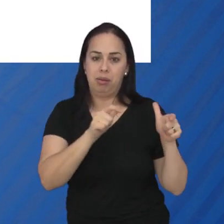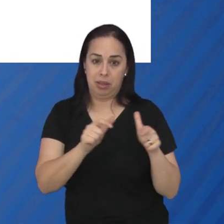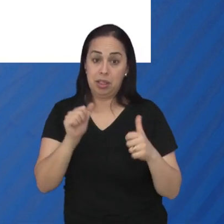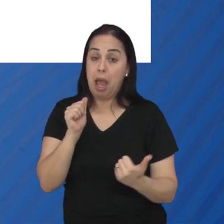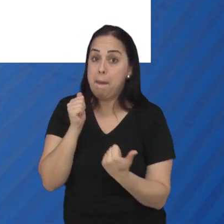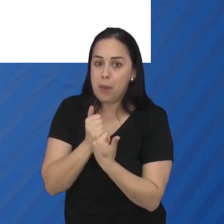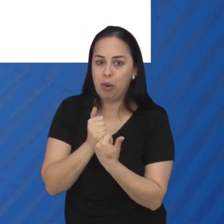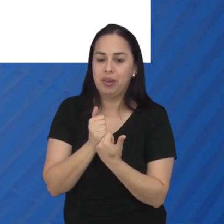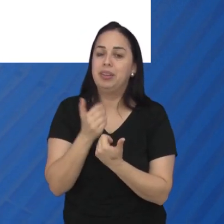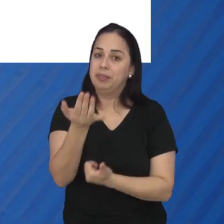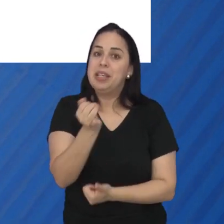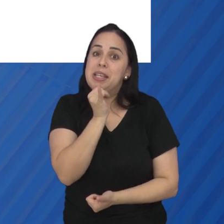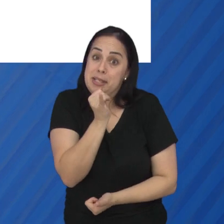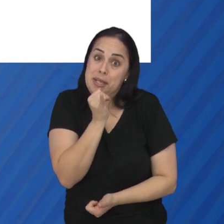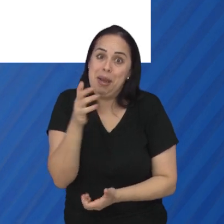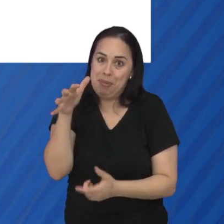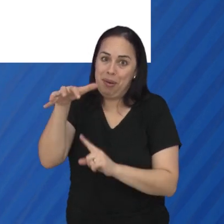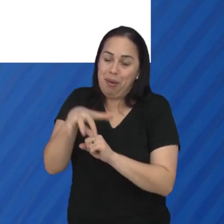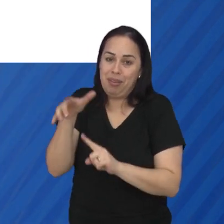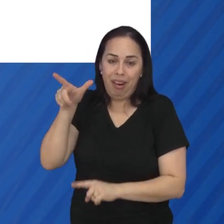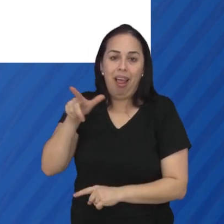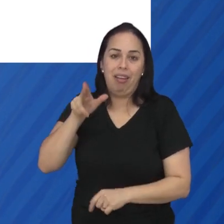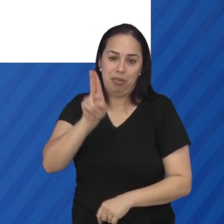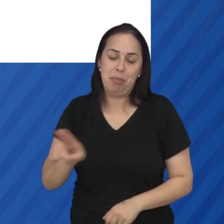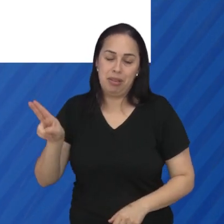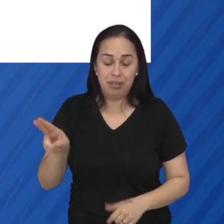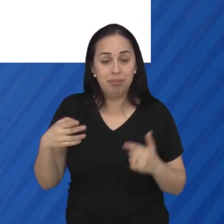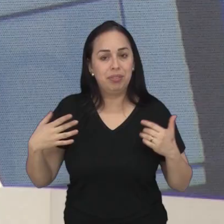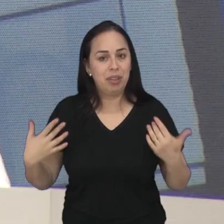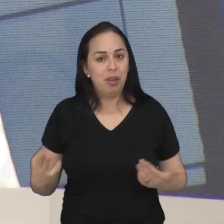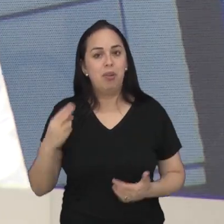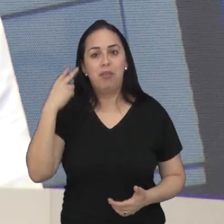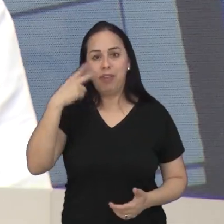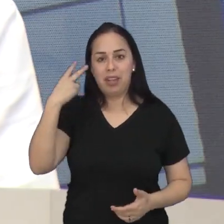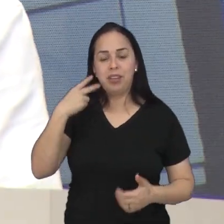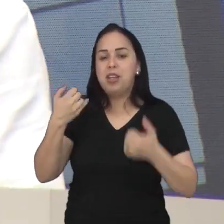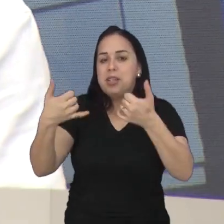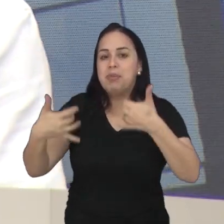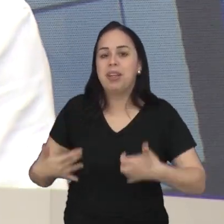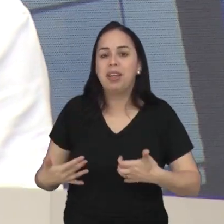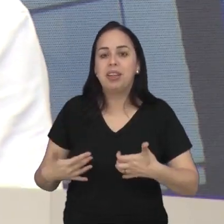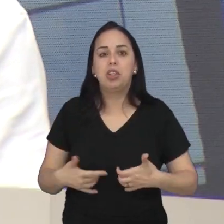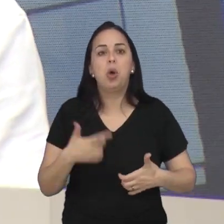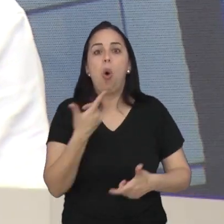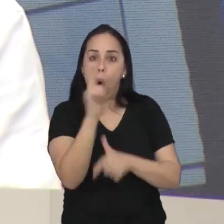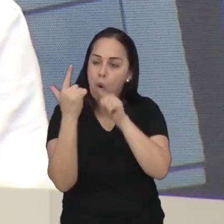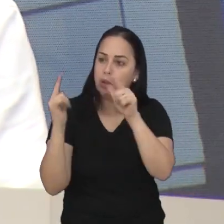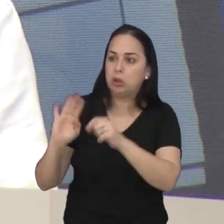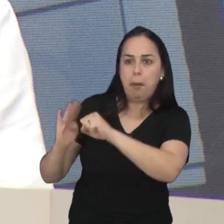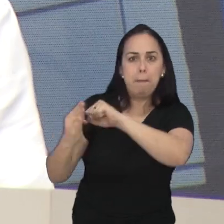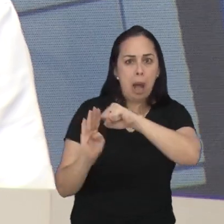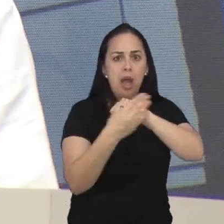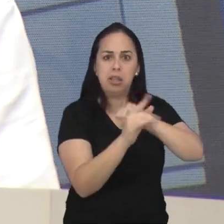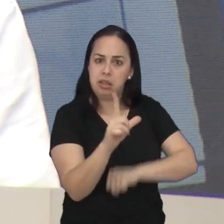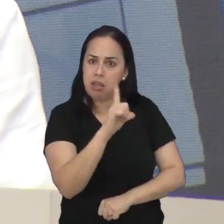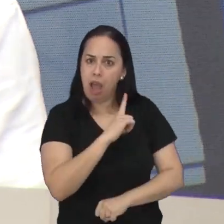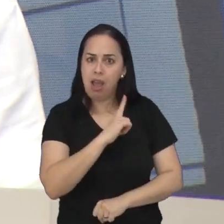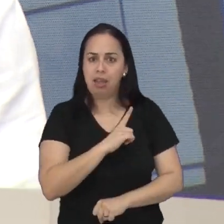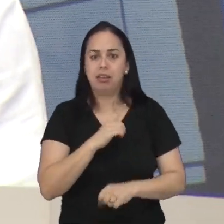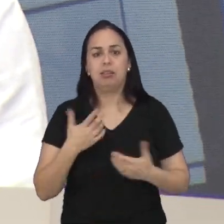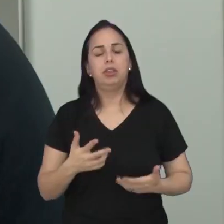emergência aos ciclistas, a exemplo do Bike Point do Lineu de Moura. Segundo o vereador, a ideia é que outros bairros possam ganhar